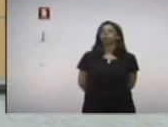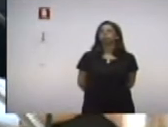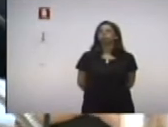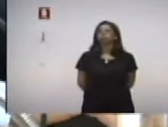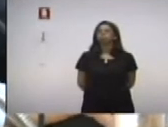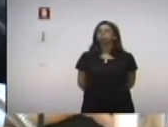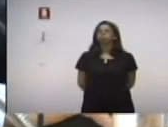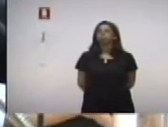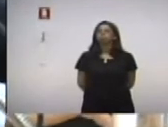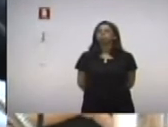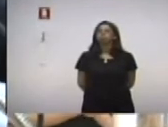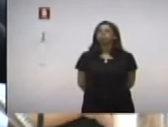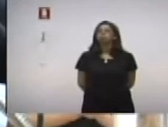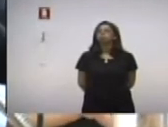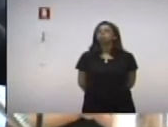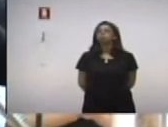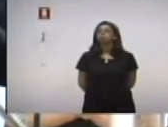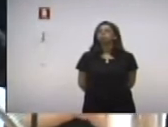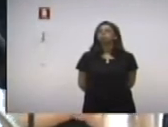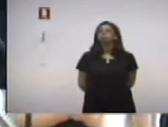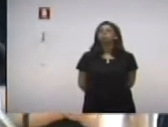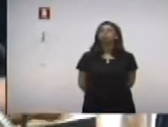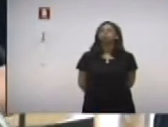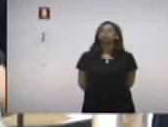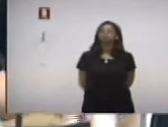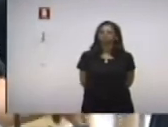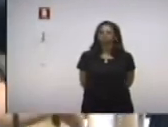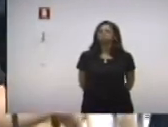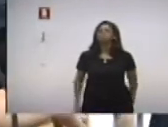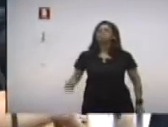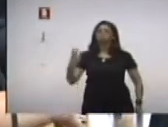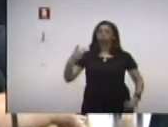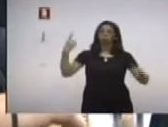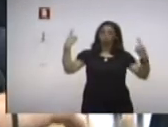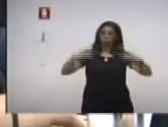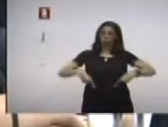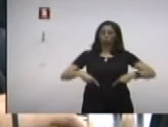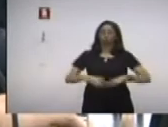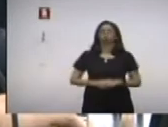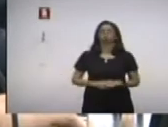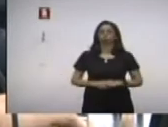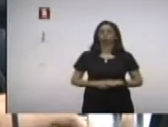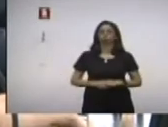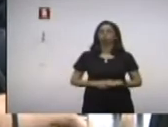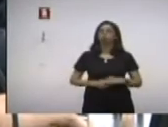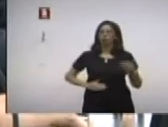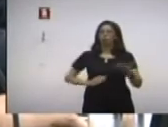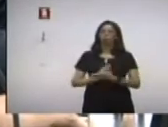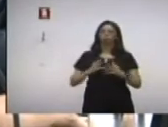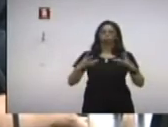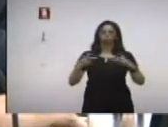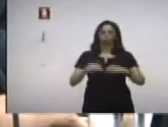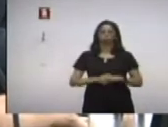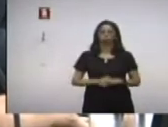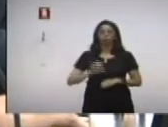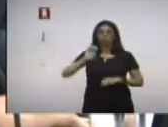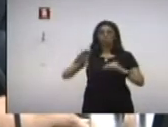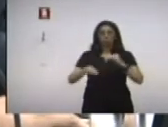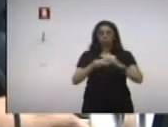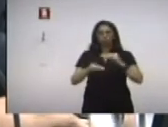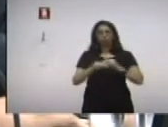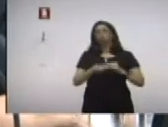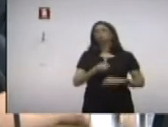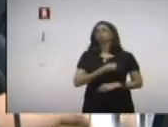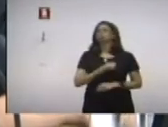o projeto foi aprovado com 12 votos favoráveis e três votos contrários passaremos a discussão da emenda aditiva Nº